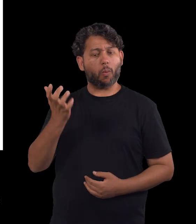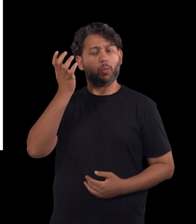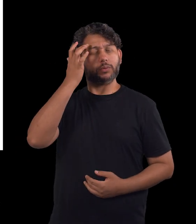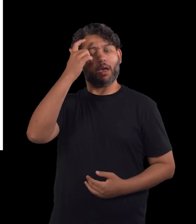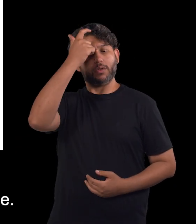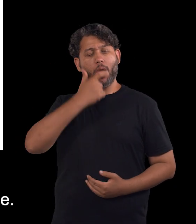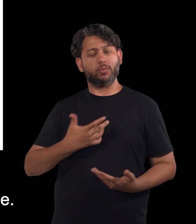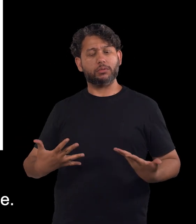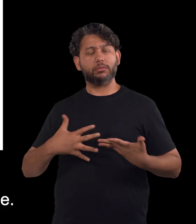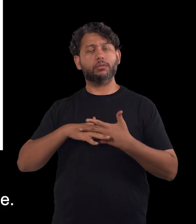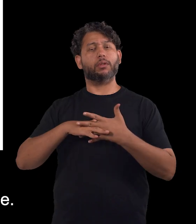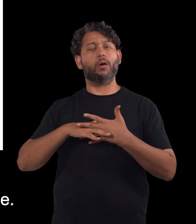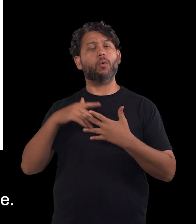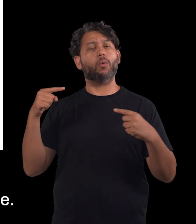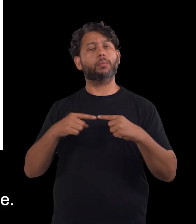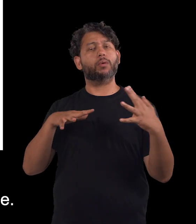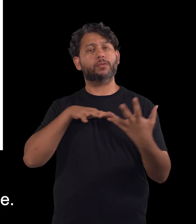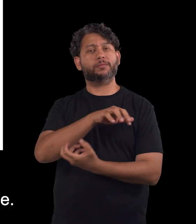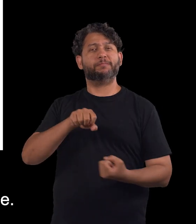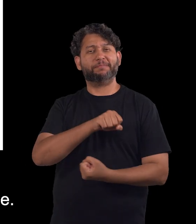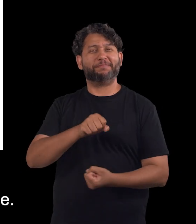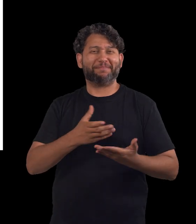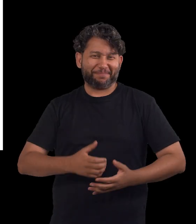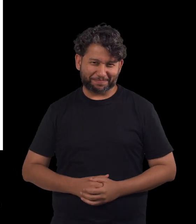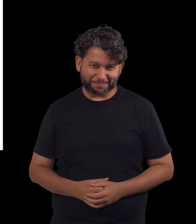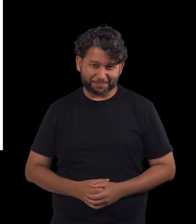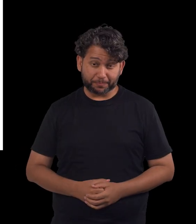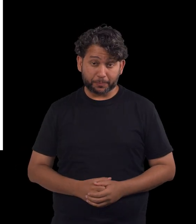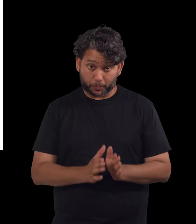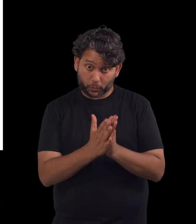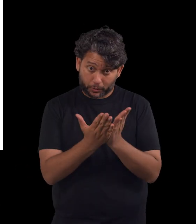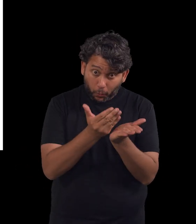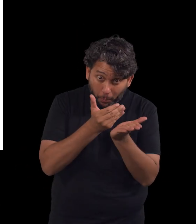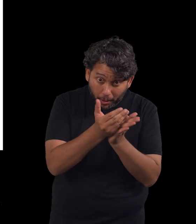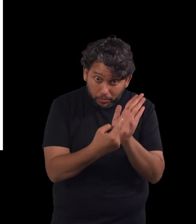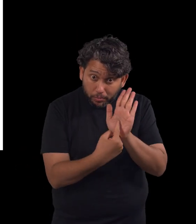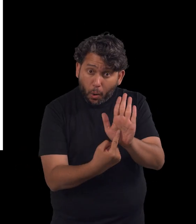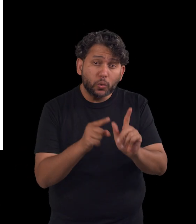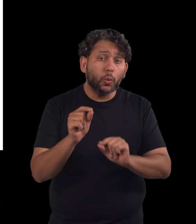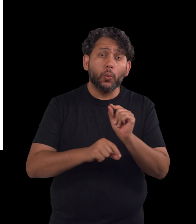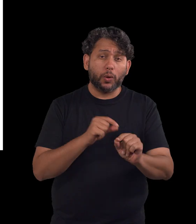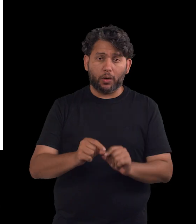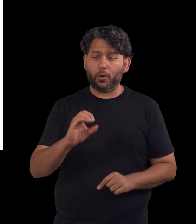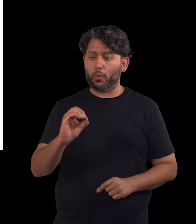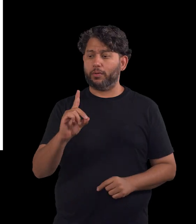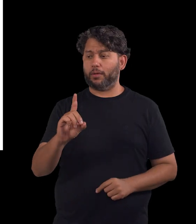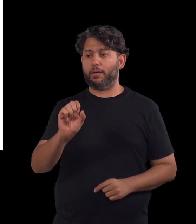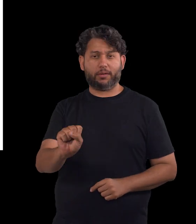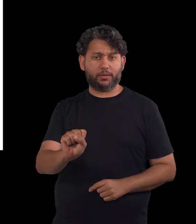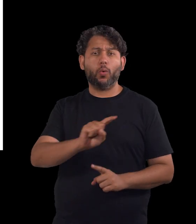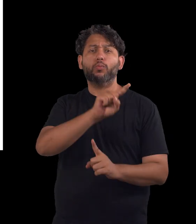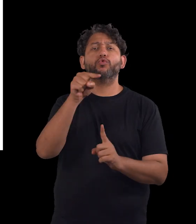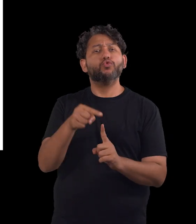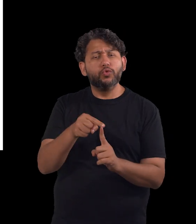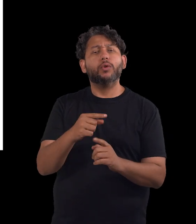cidadãos conscientes e comprometidos com a sustentabilidade. Em sua introdução, o livro apresenta o conceito dos ODS,